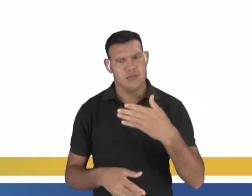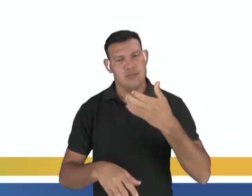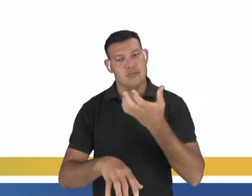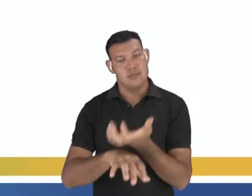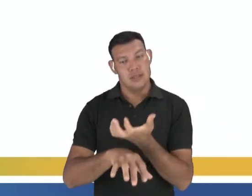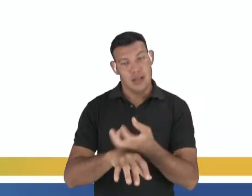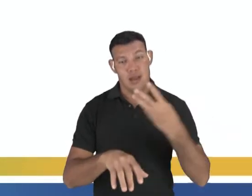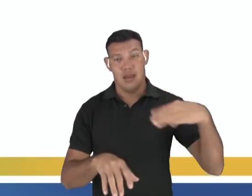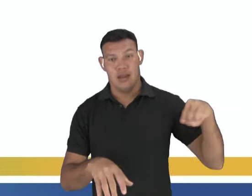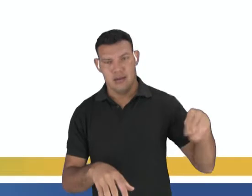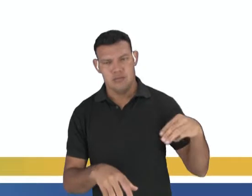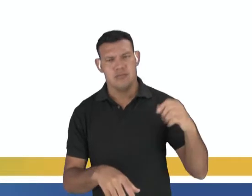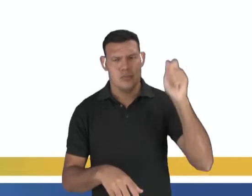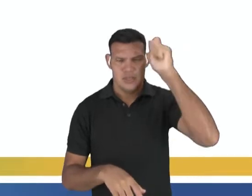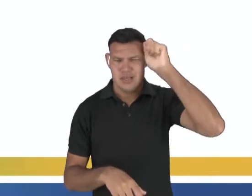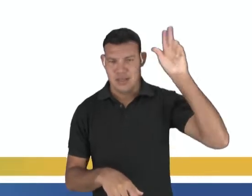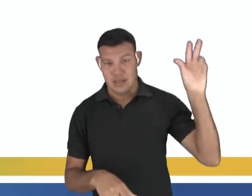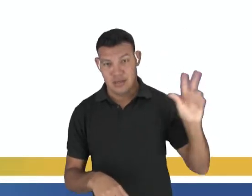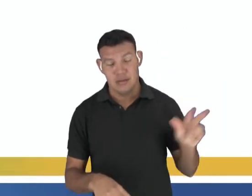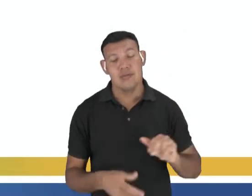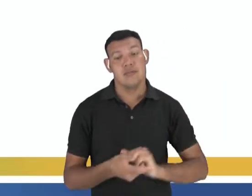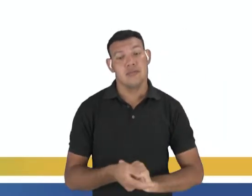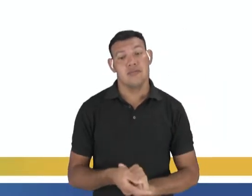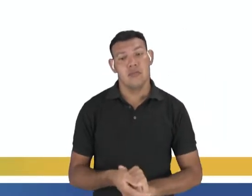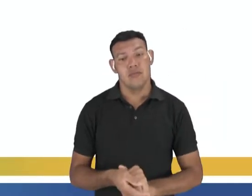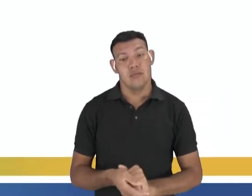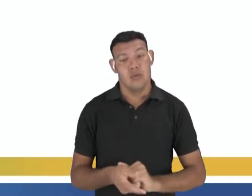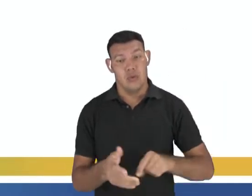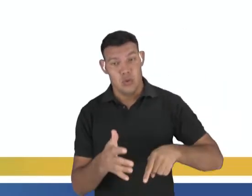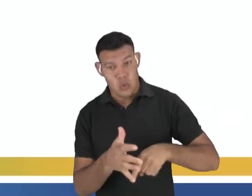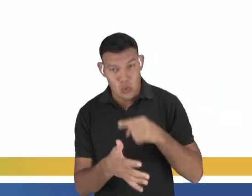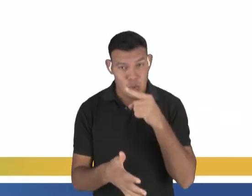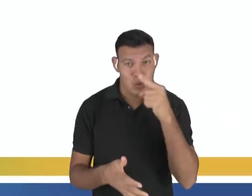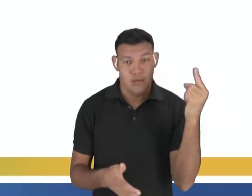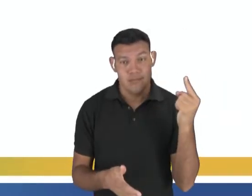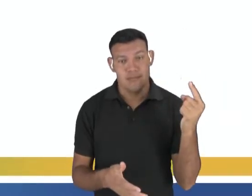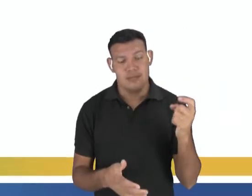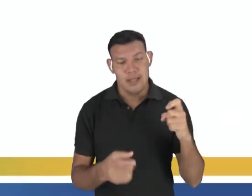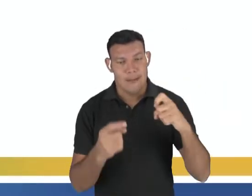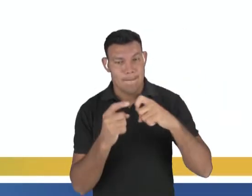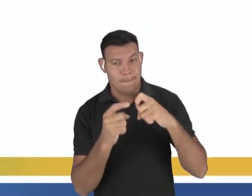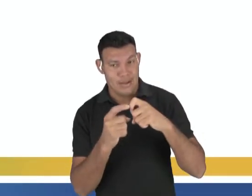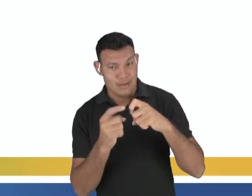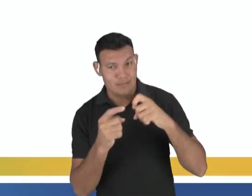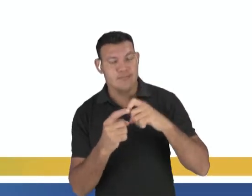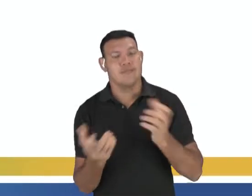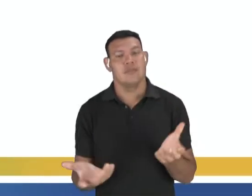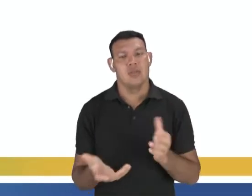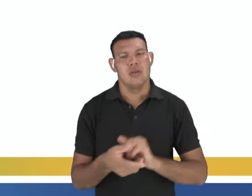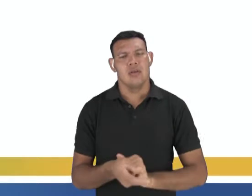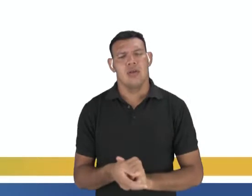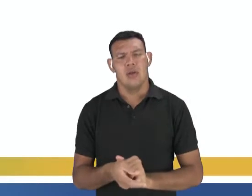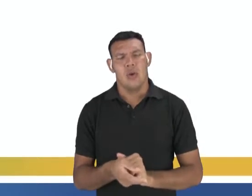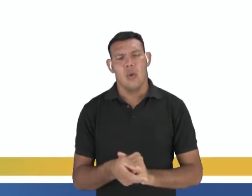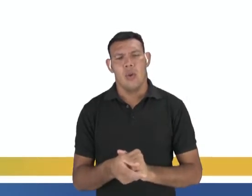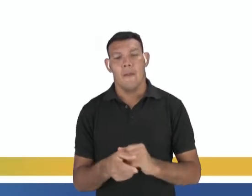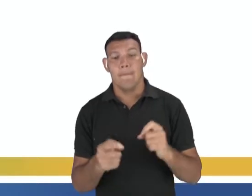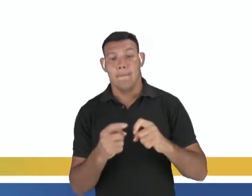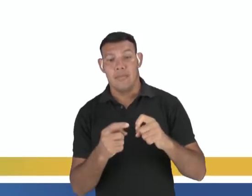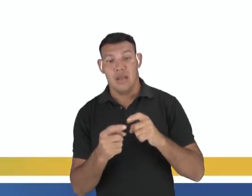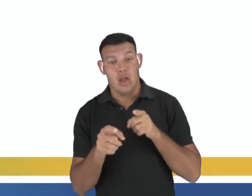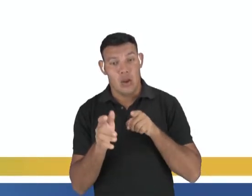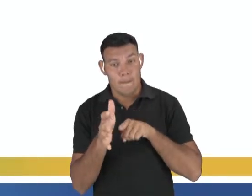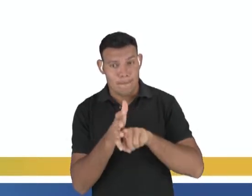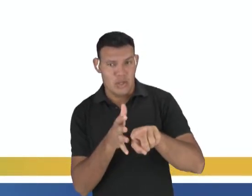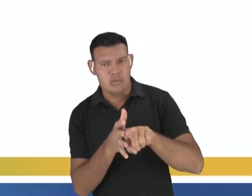matemática certo dia em uma consulta médica o médico perguntou-lhe qual a medida de sua altura na